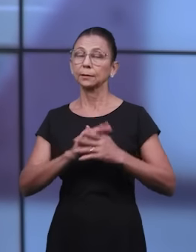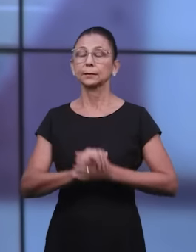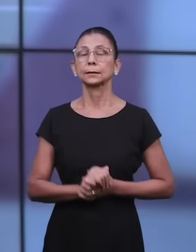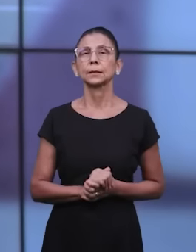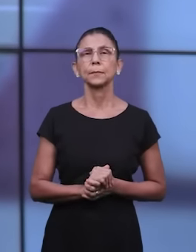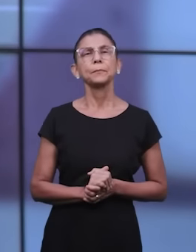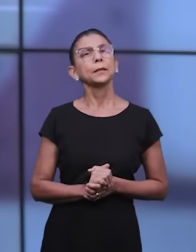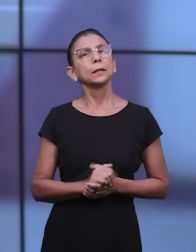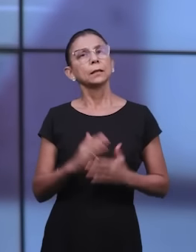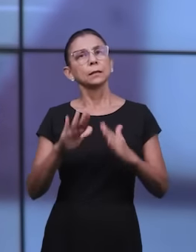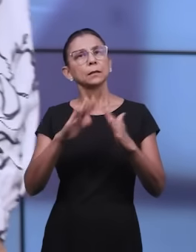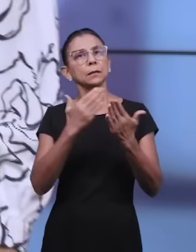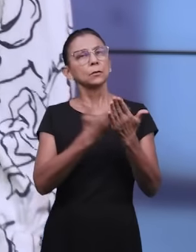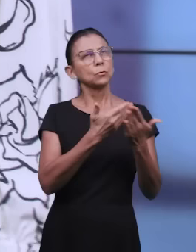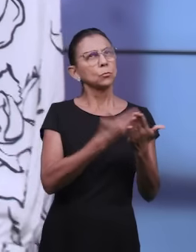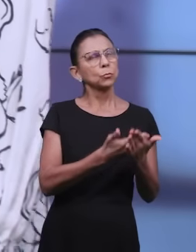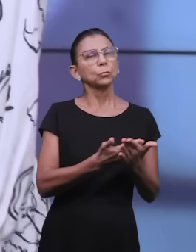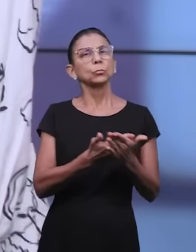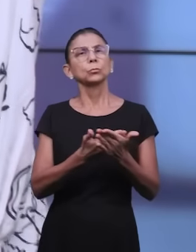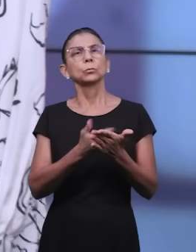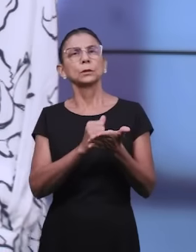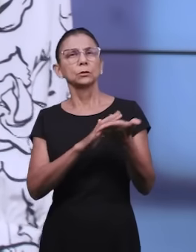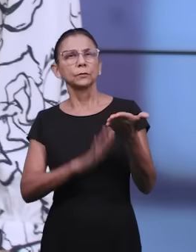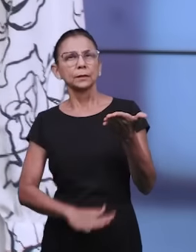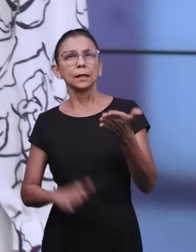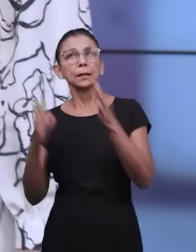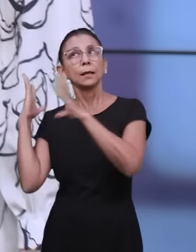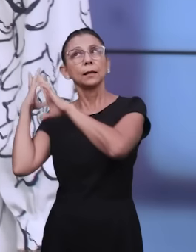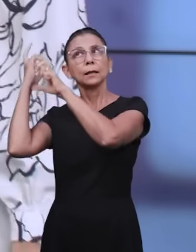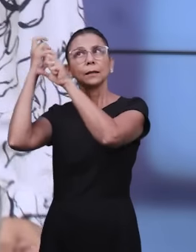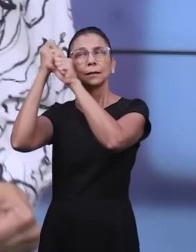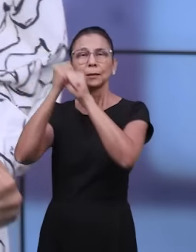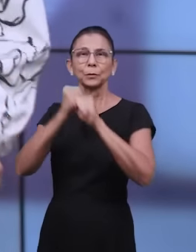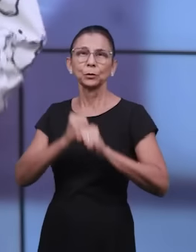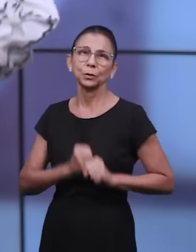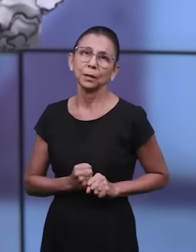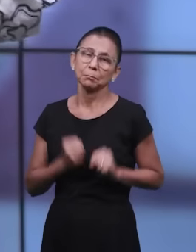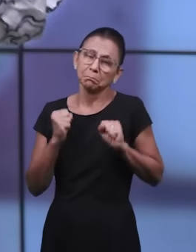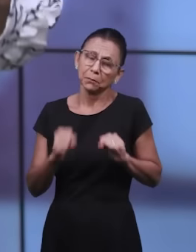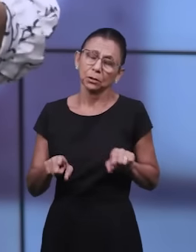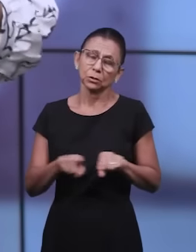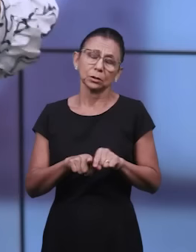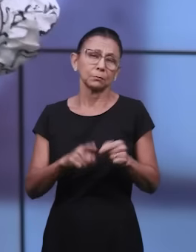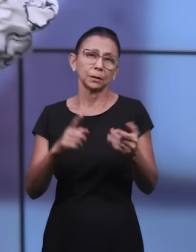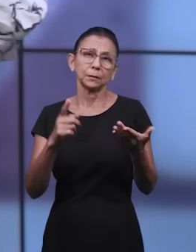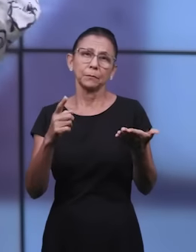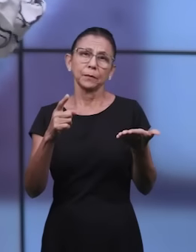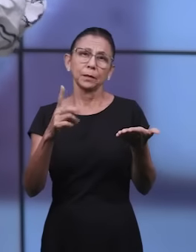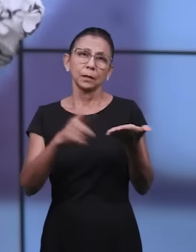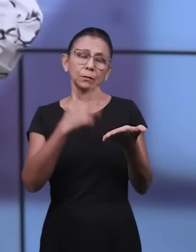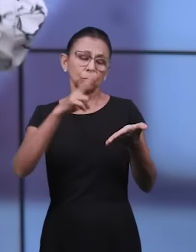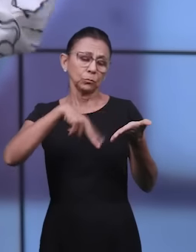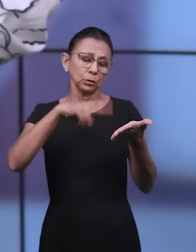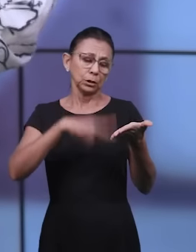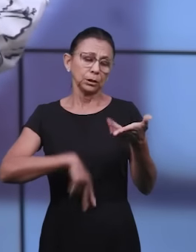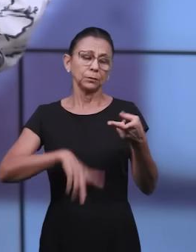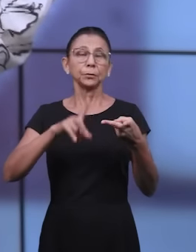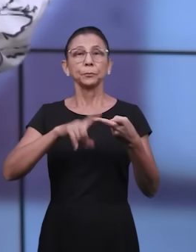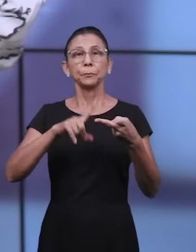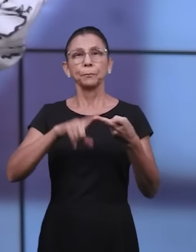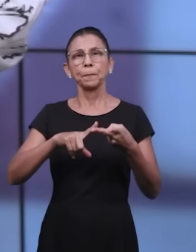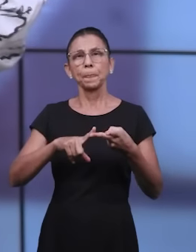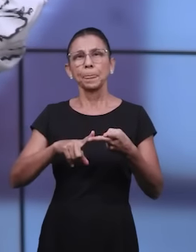idade, revisão do tempo escolar e outras atividades, que pode ser a leitura de livro, o ensaio do instrumento